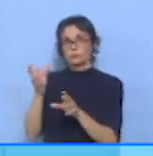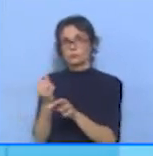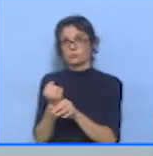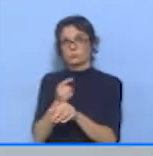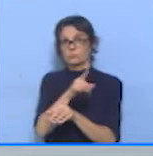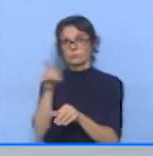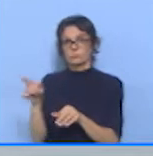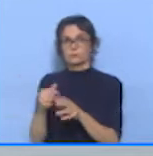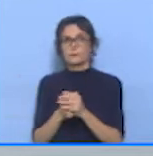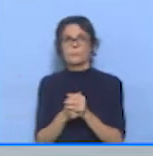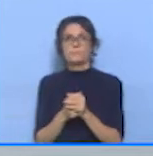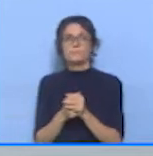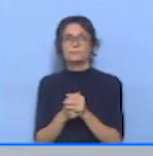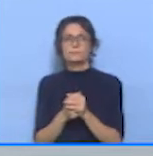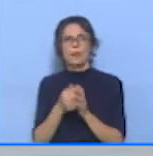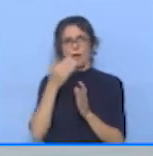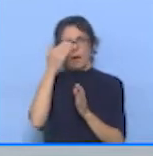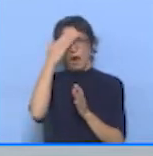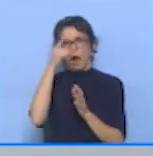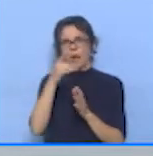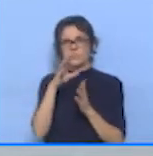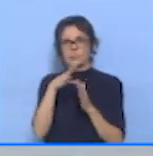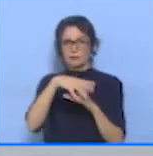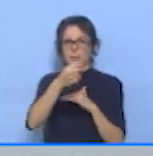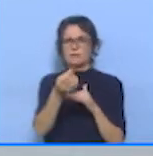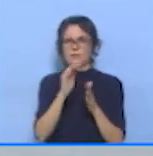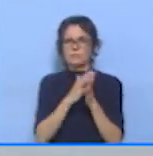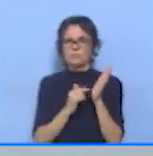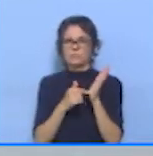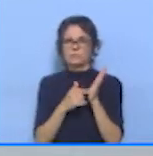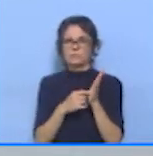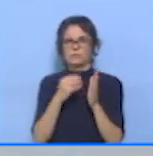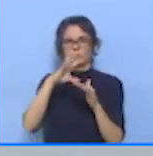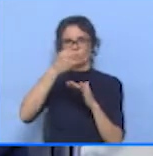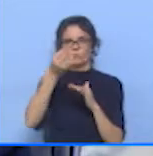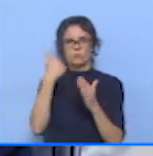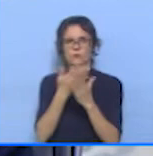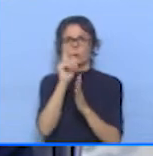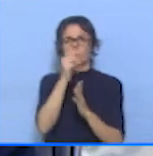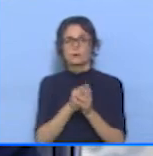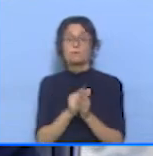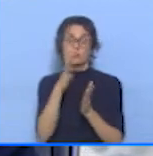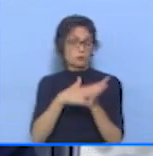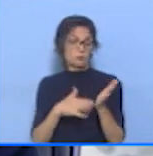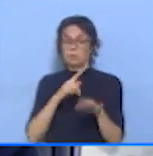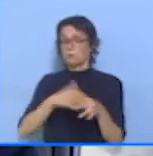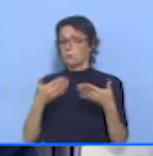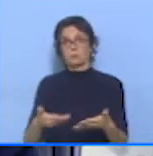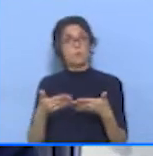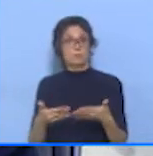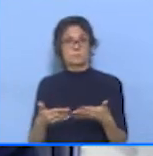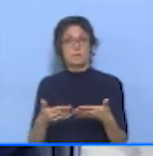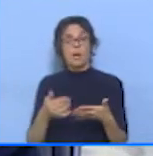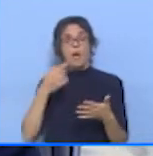reforço. Francisco, a sua opinião também sobre esta amanhã do documento? Eu acho que é um documento que está perfeitamente atual, que nos mostra um caminho a